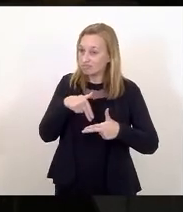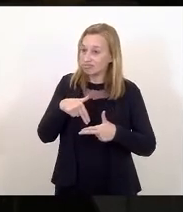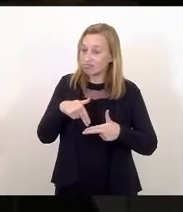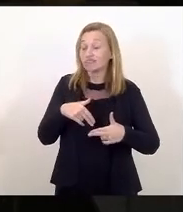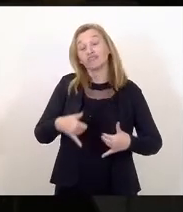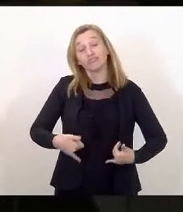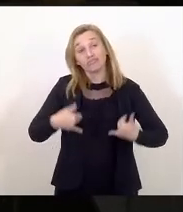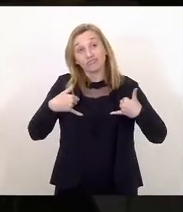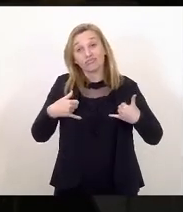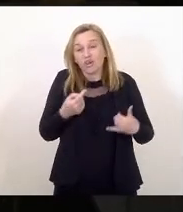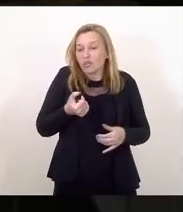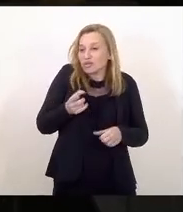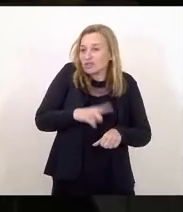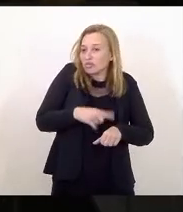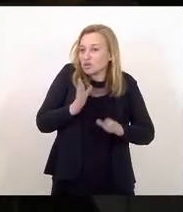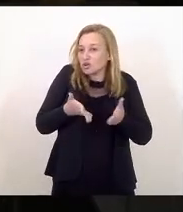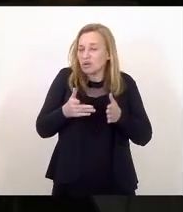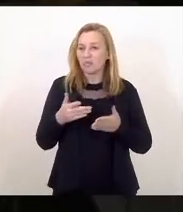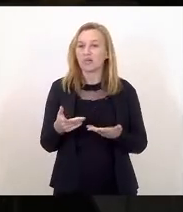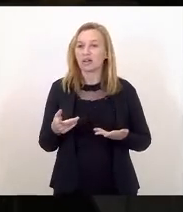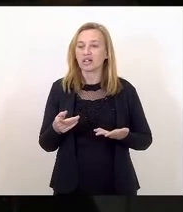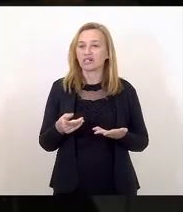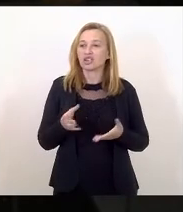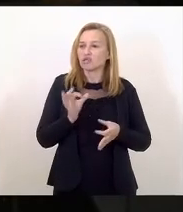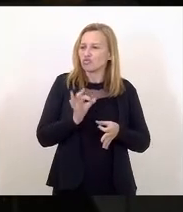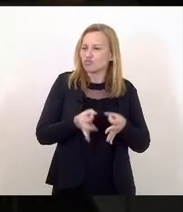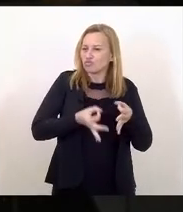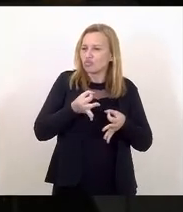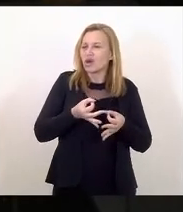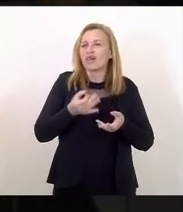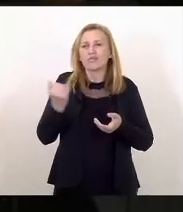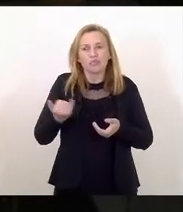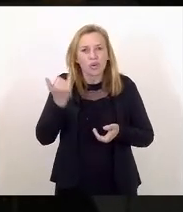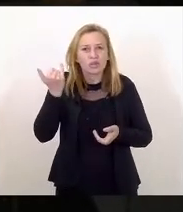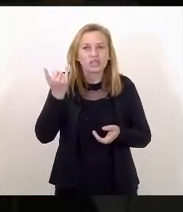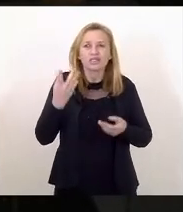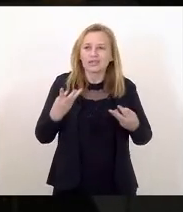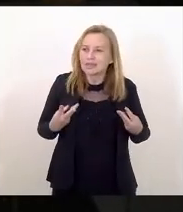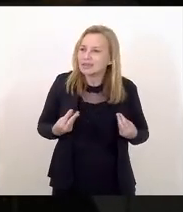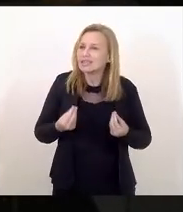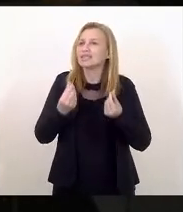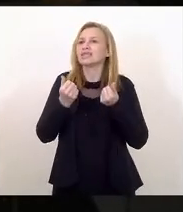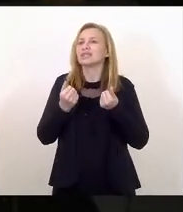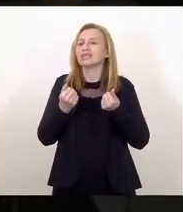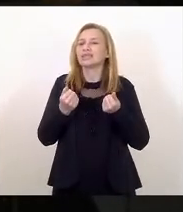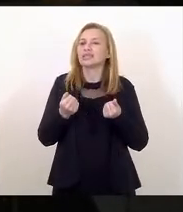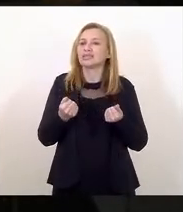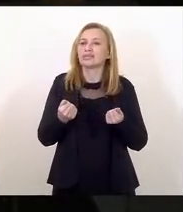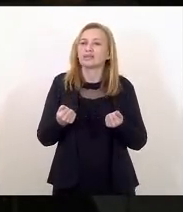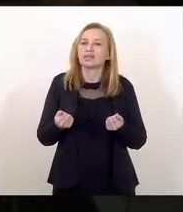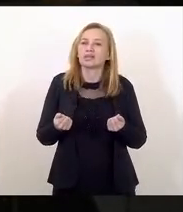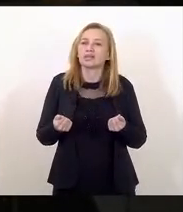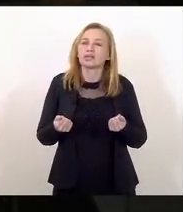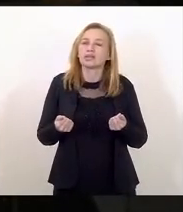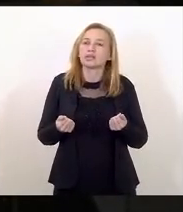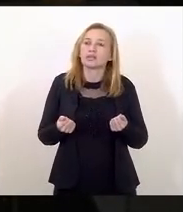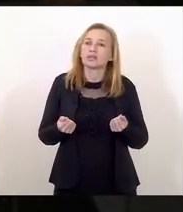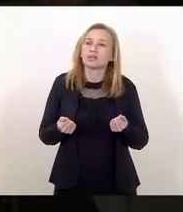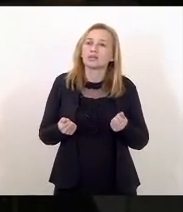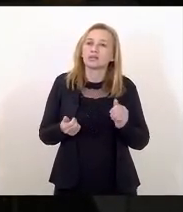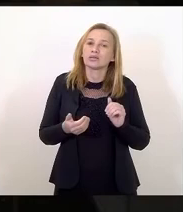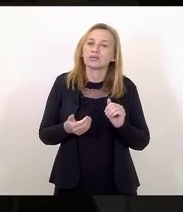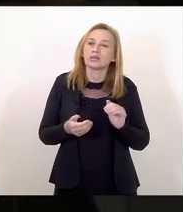pouquinho do meu tempo de hoje, pela justa, importante, sensível comenda que propôs